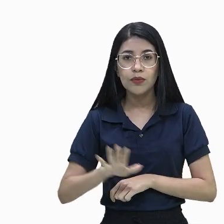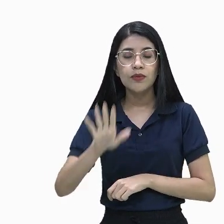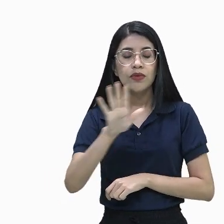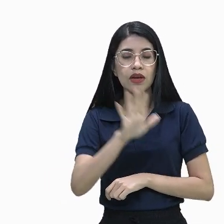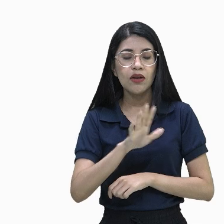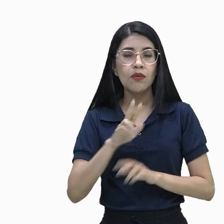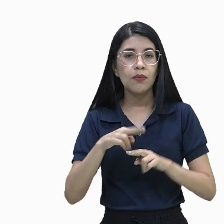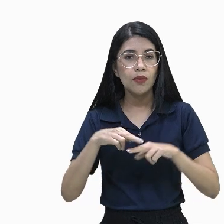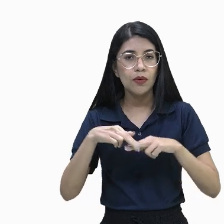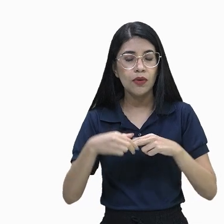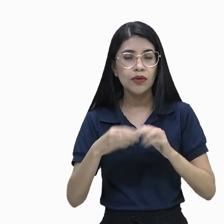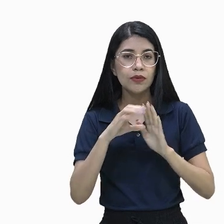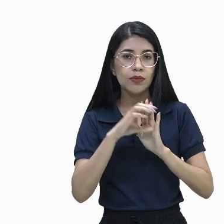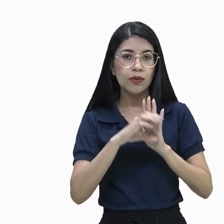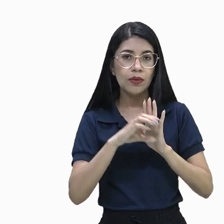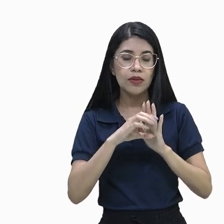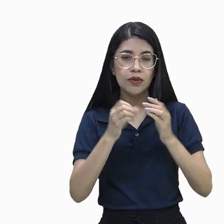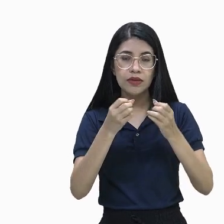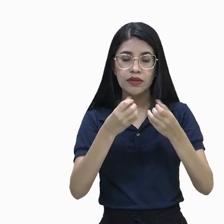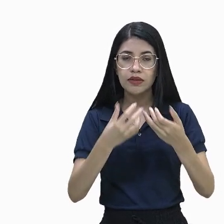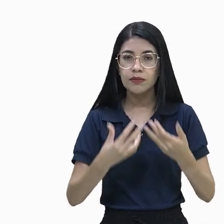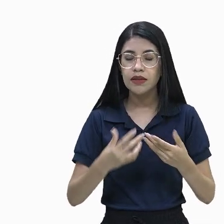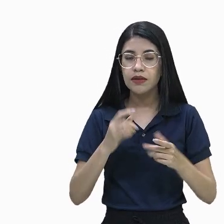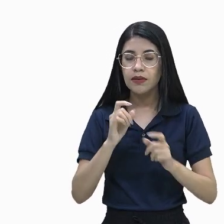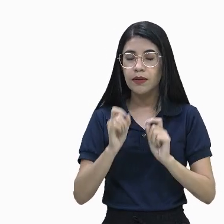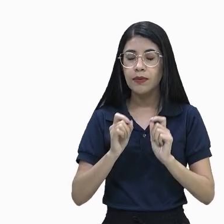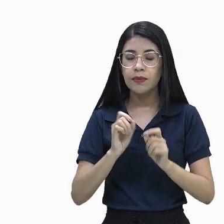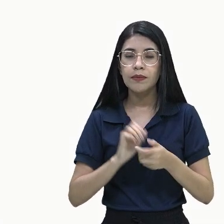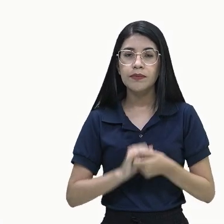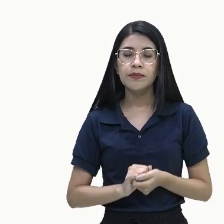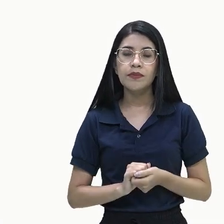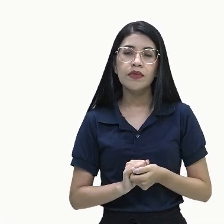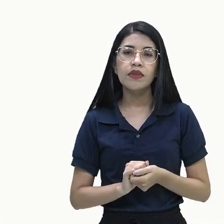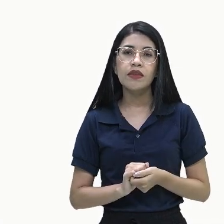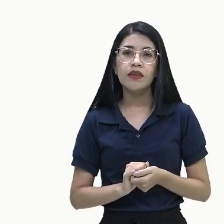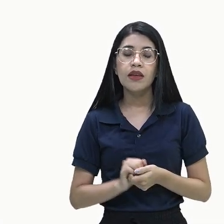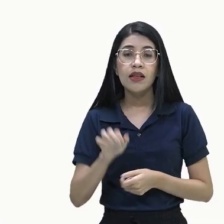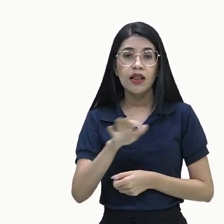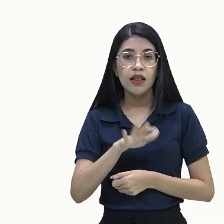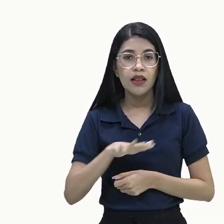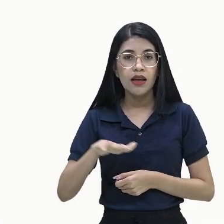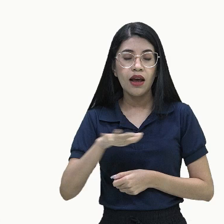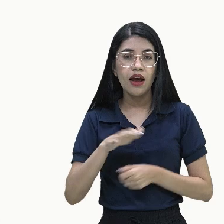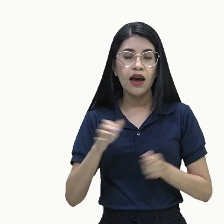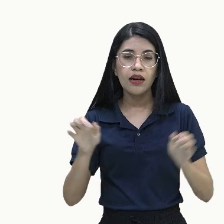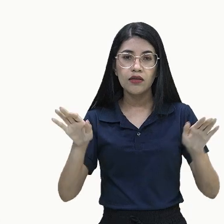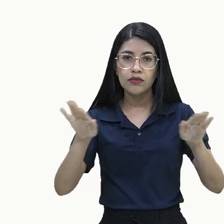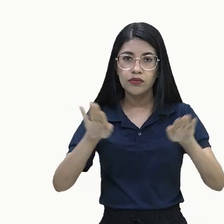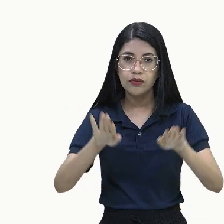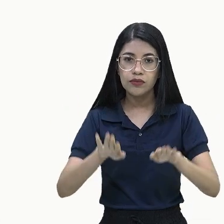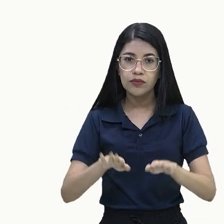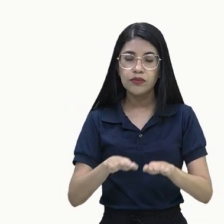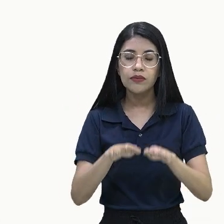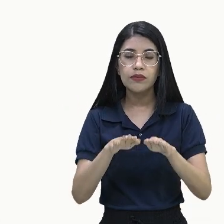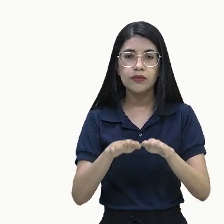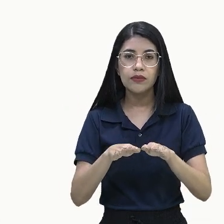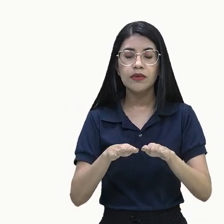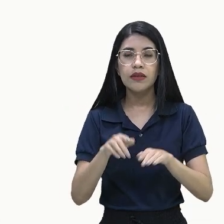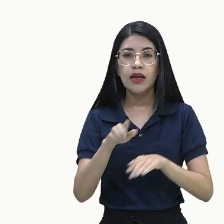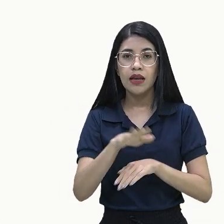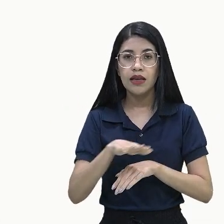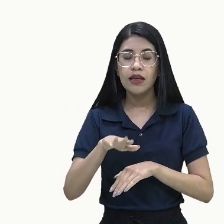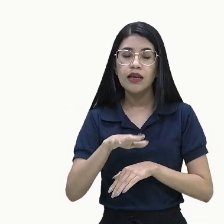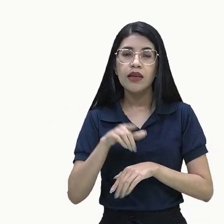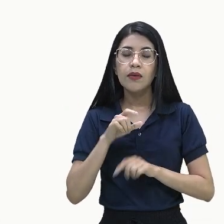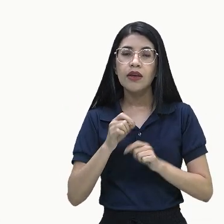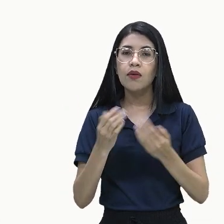no conceito de depressão, ele coloca aí, olha, são terrenos menos elevados do